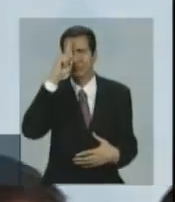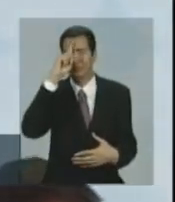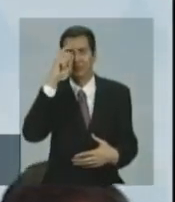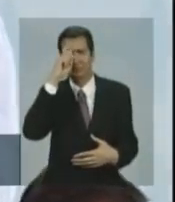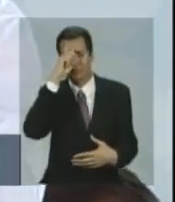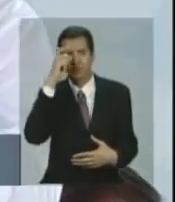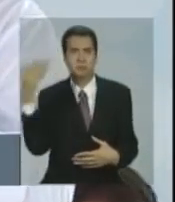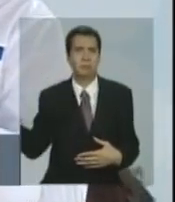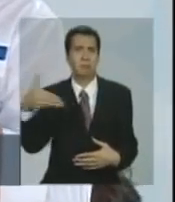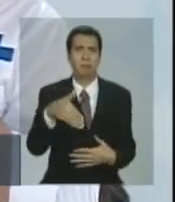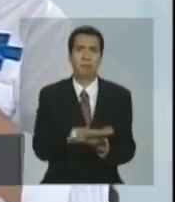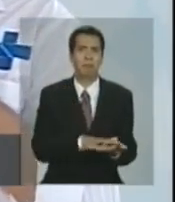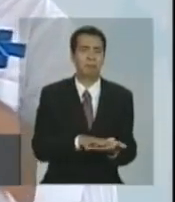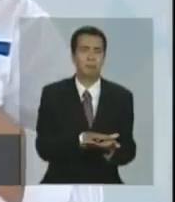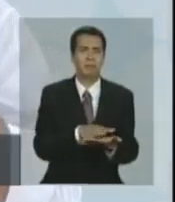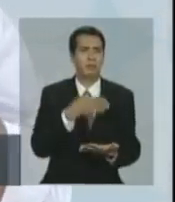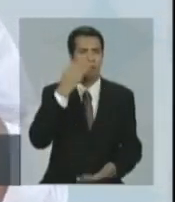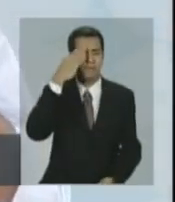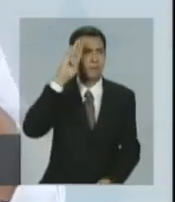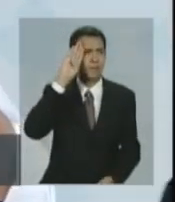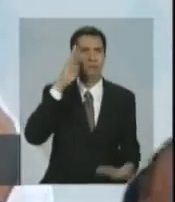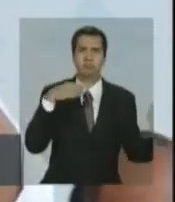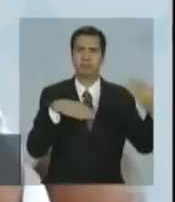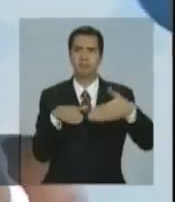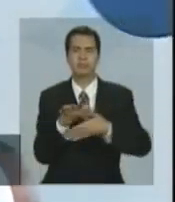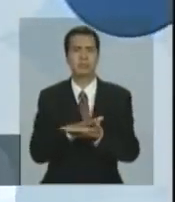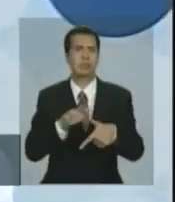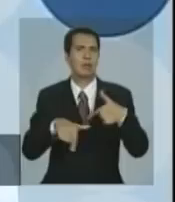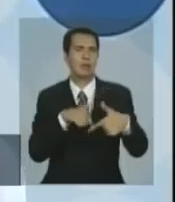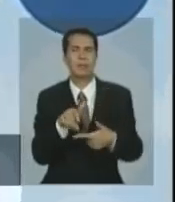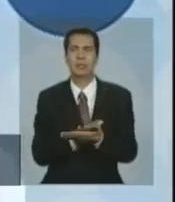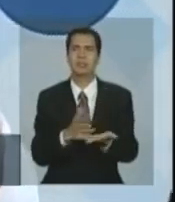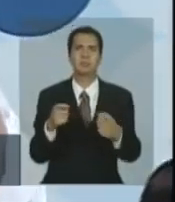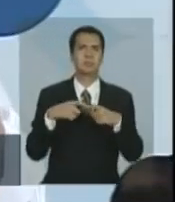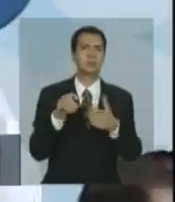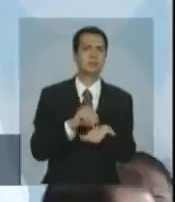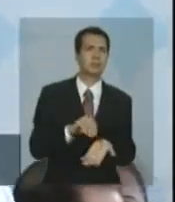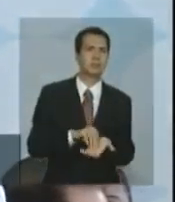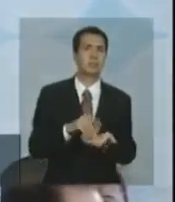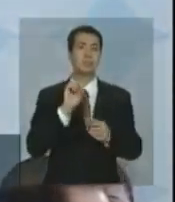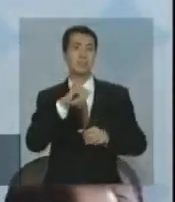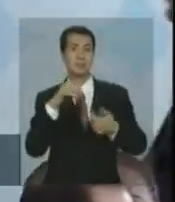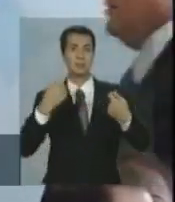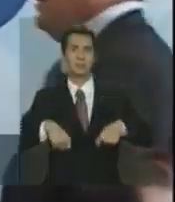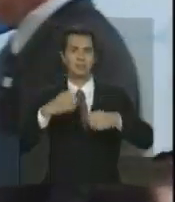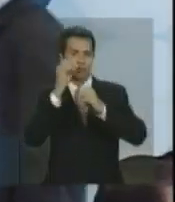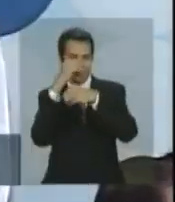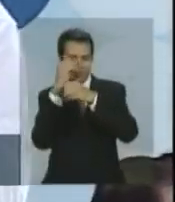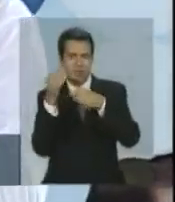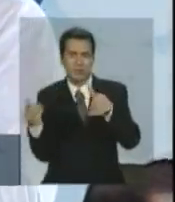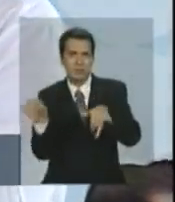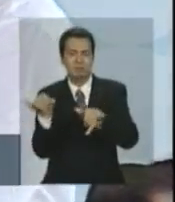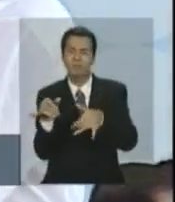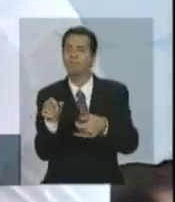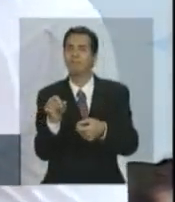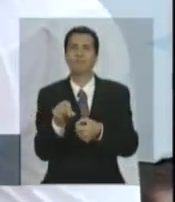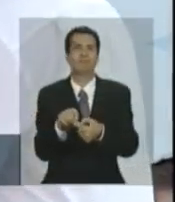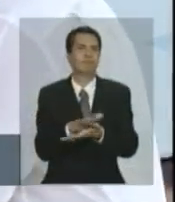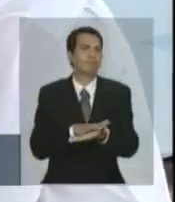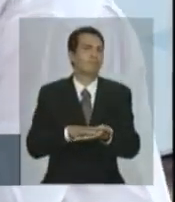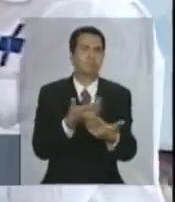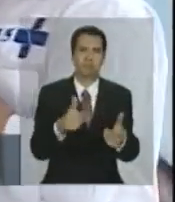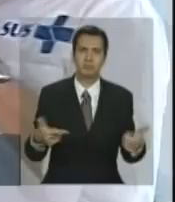comunitário de saúde não tem um lugar para fazer o seu trabalho. Se precisasse de exame, não tem como fazer o exame na clínica de família.